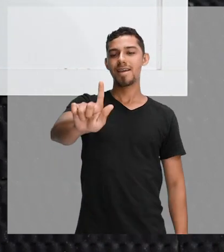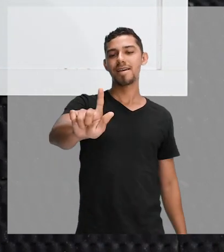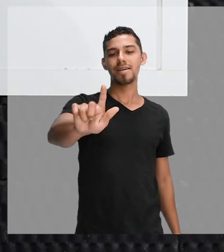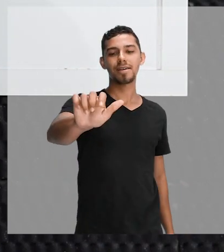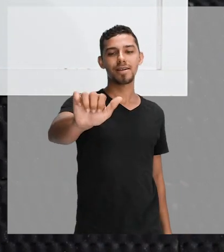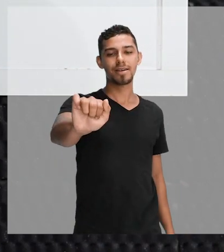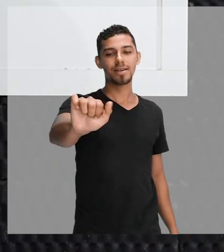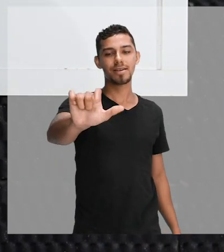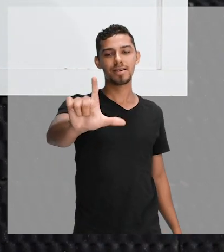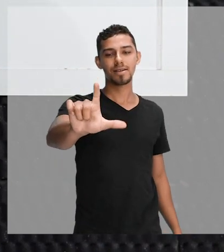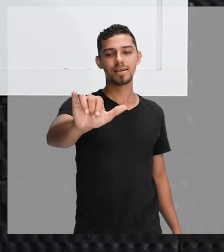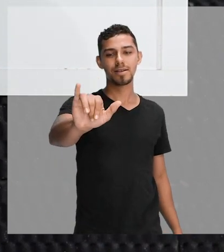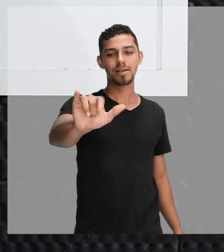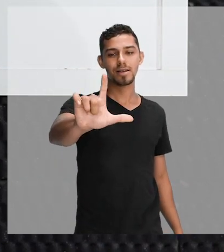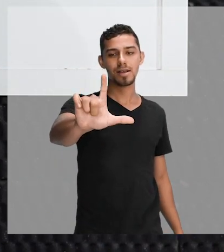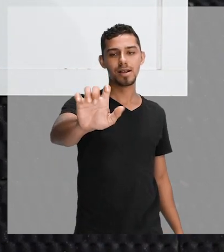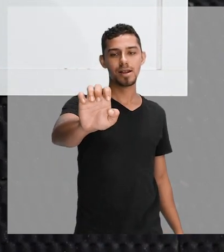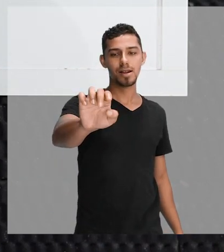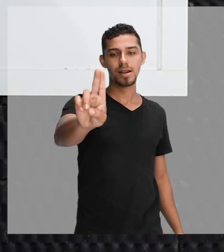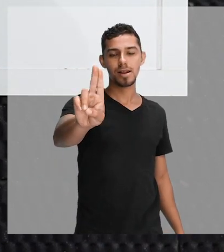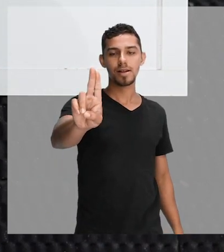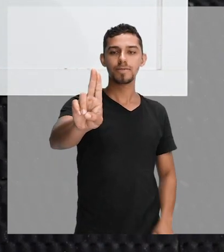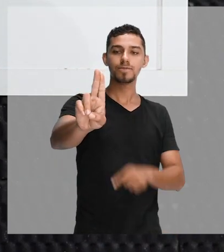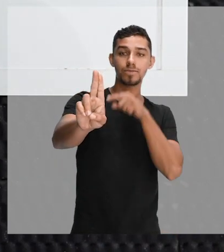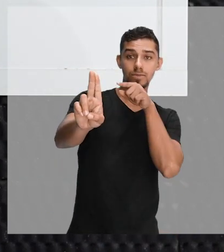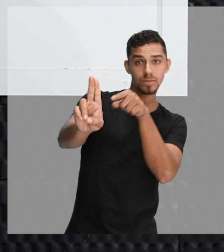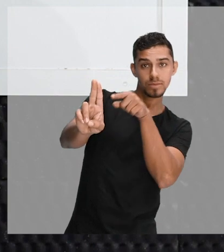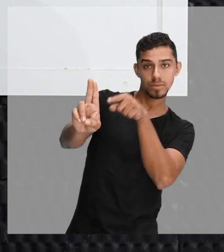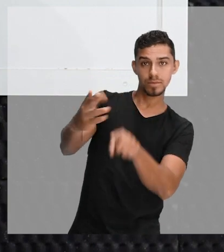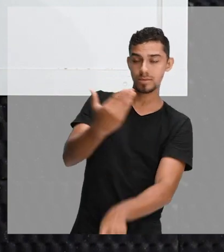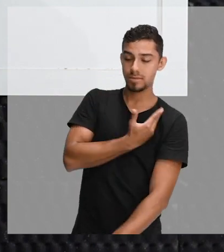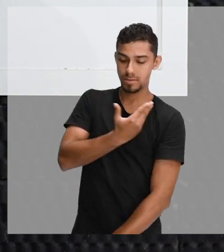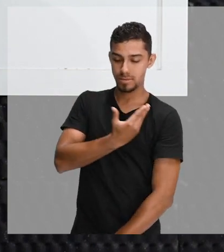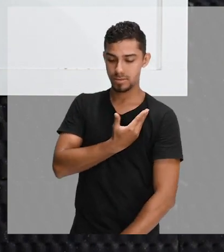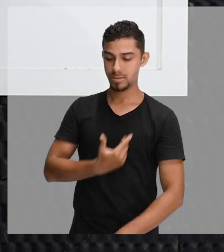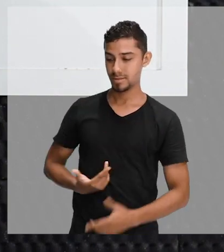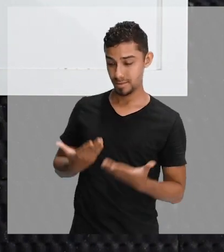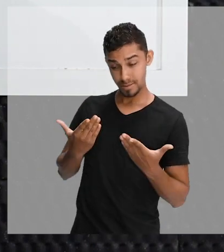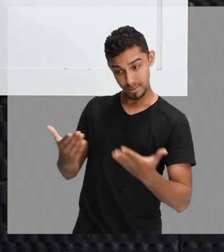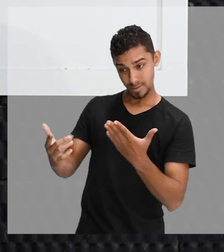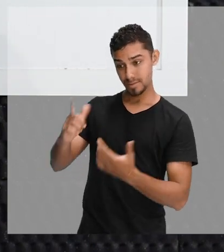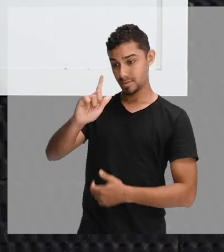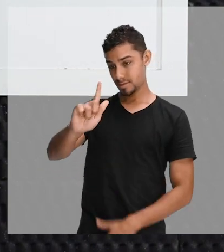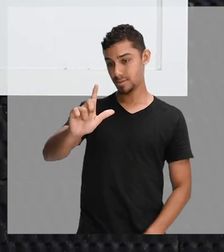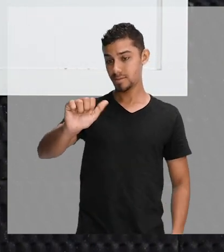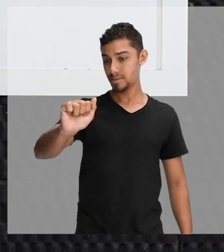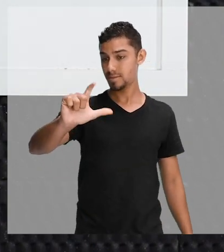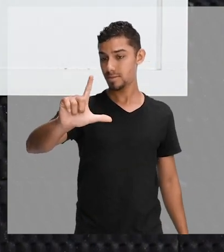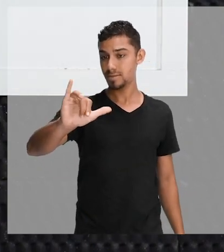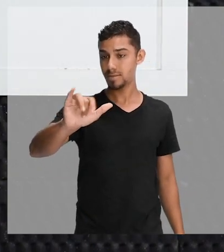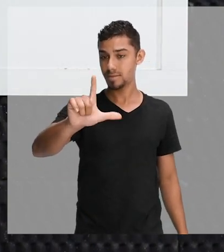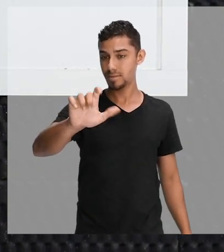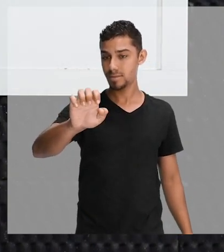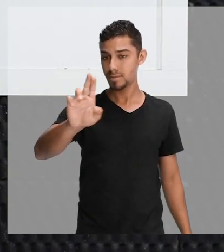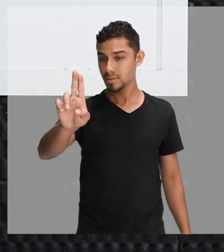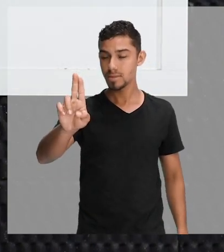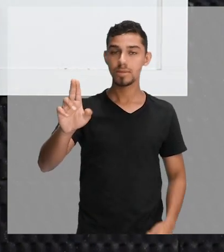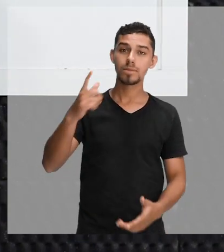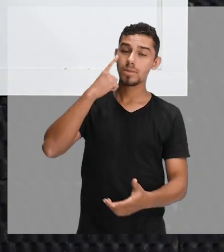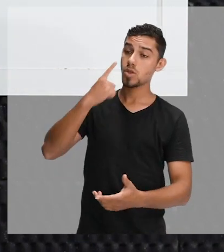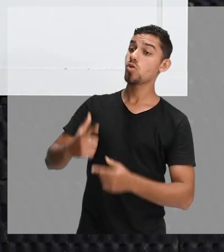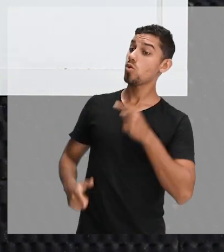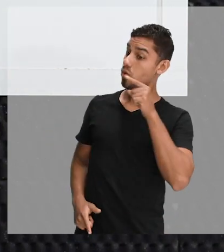aqui, olha só, o nosso querido amigo Galileu, ok? Não é à toa, né, que